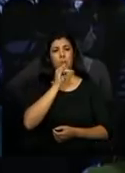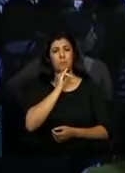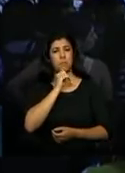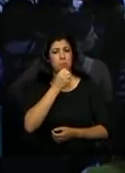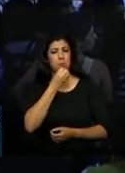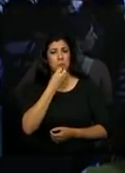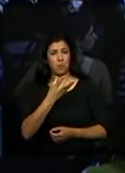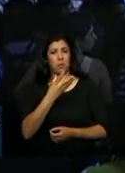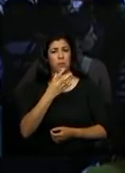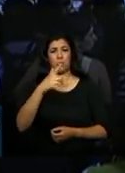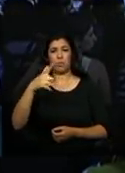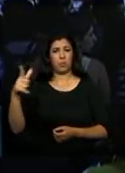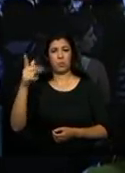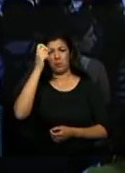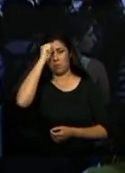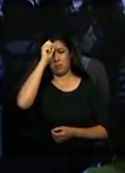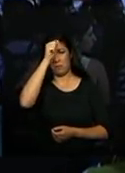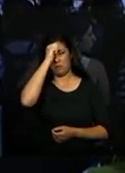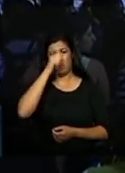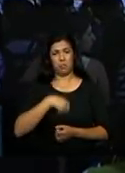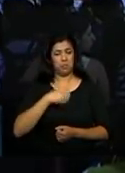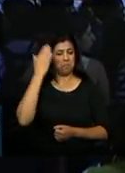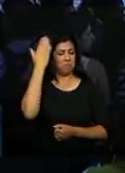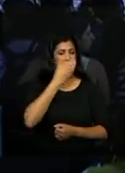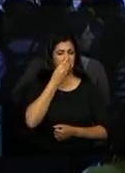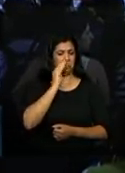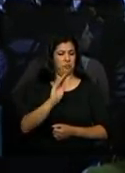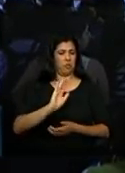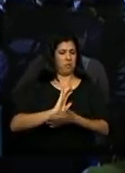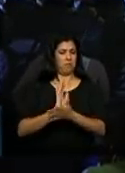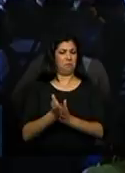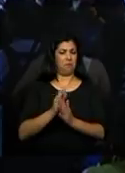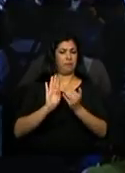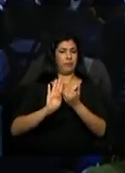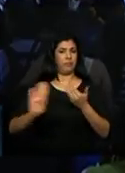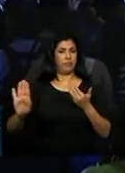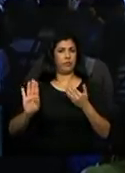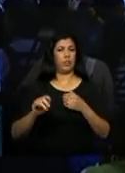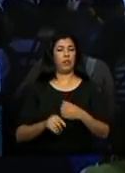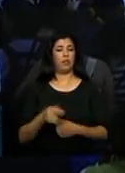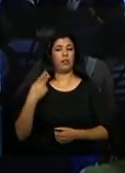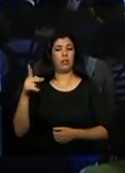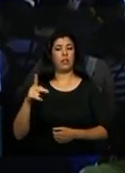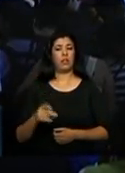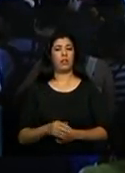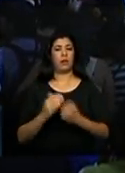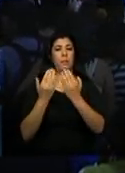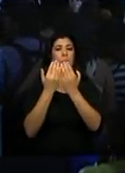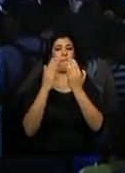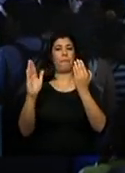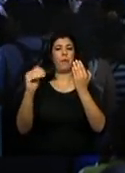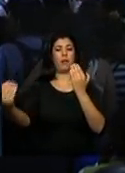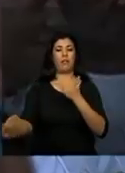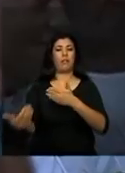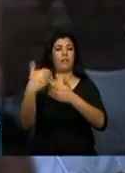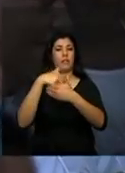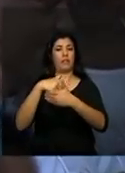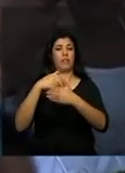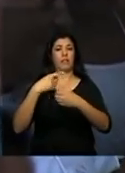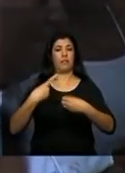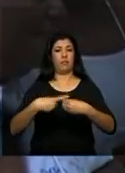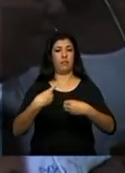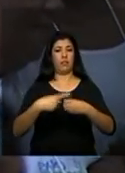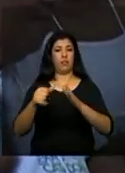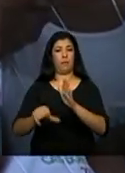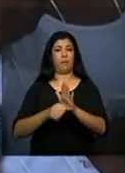muitos prefeitos que prefere fazer ainda aquela política de higienização, né? Que na porta da cidade, a primeira que se encontra lá